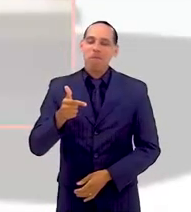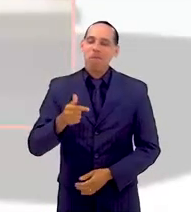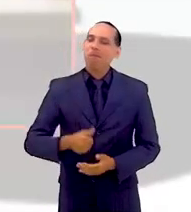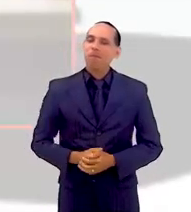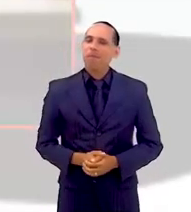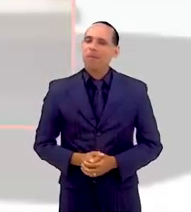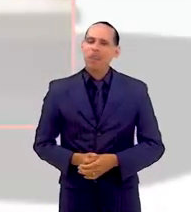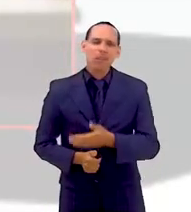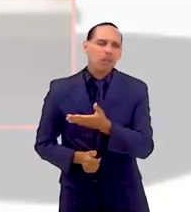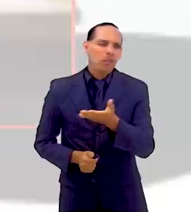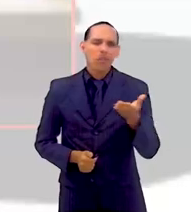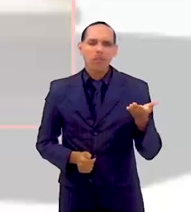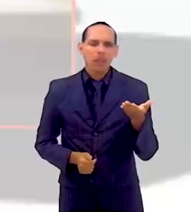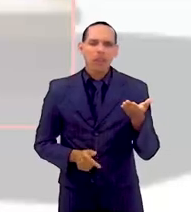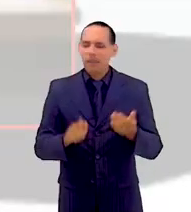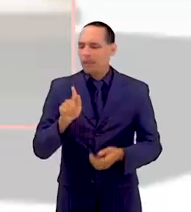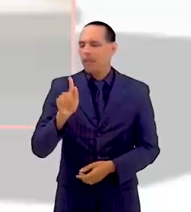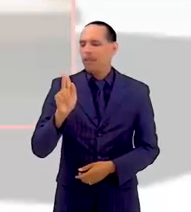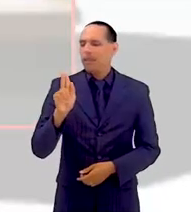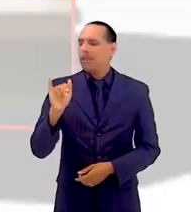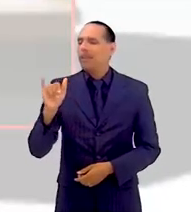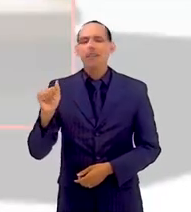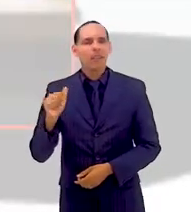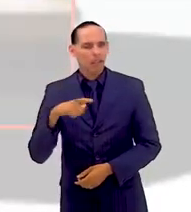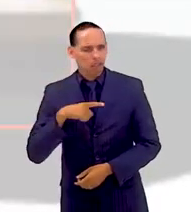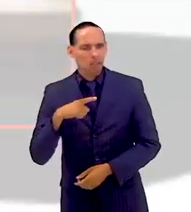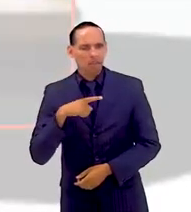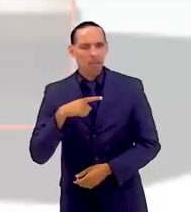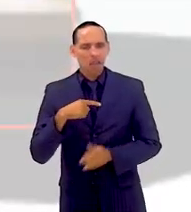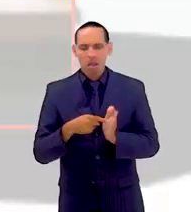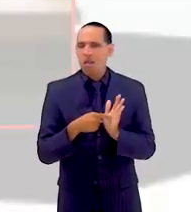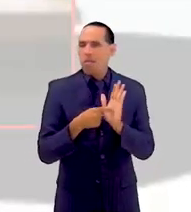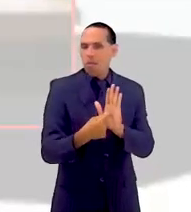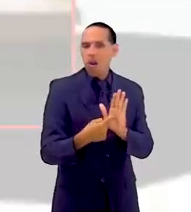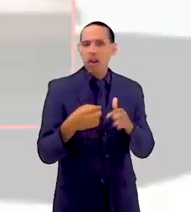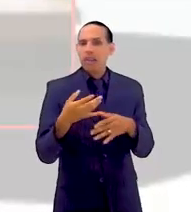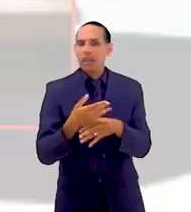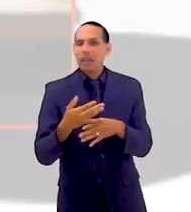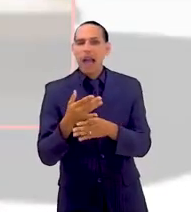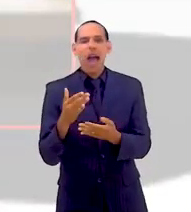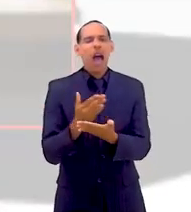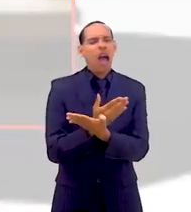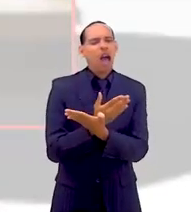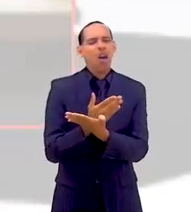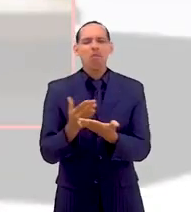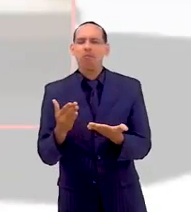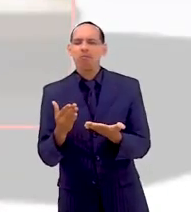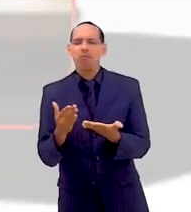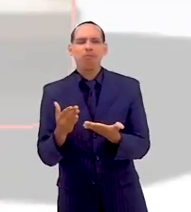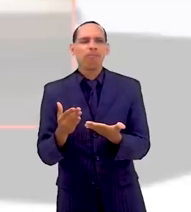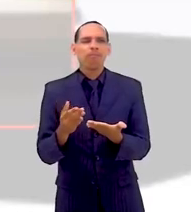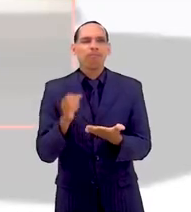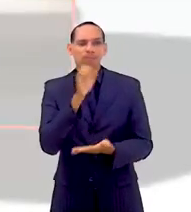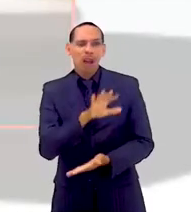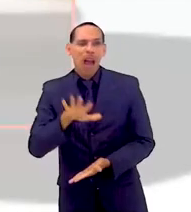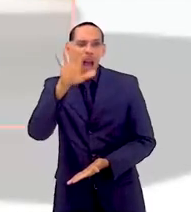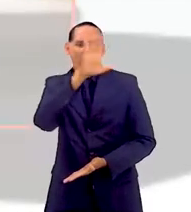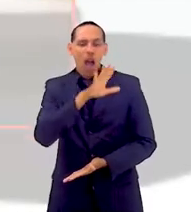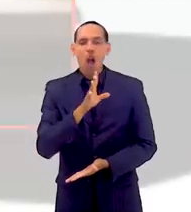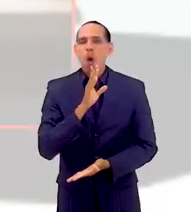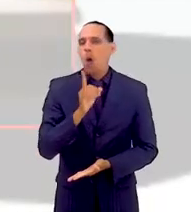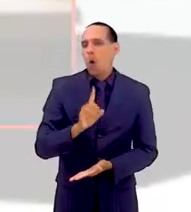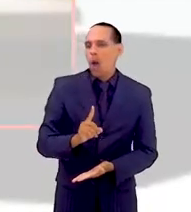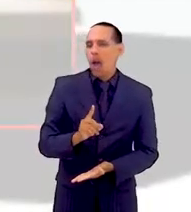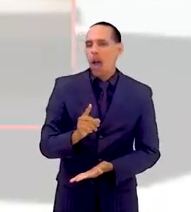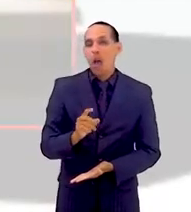Vocês têm algum guia que mostre cidades que ainda não são tão, vamos dizer, nacionalmente